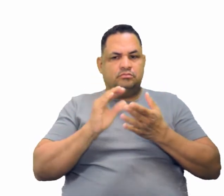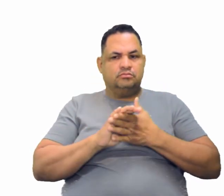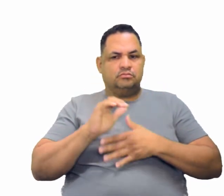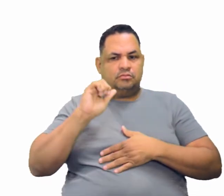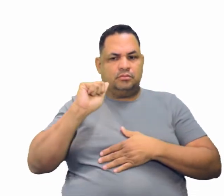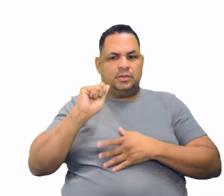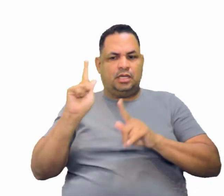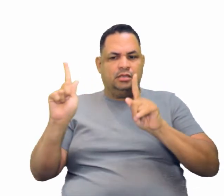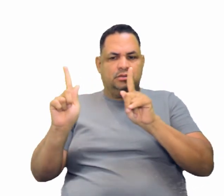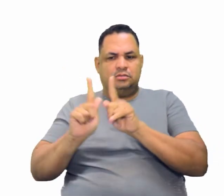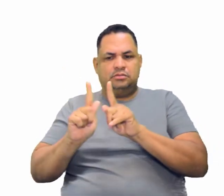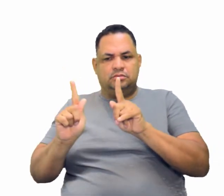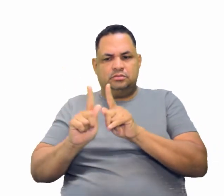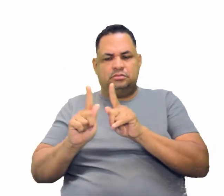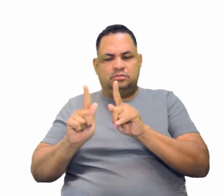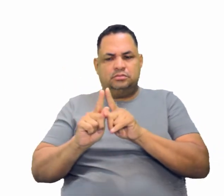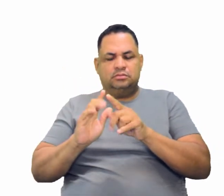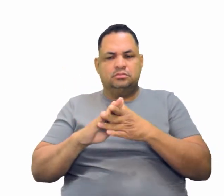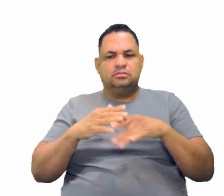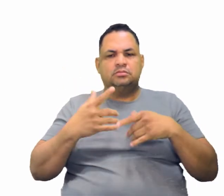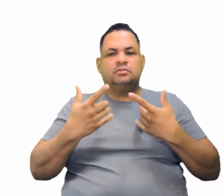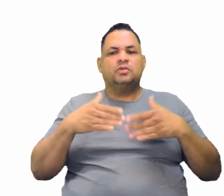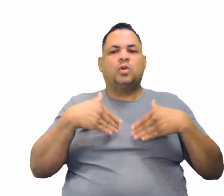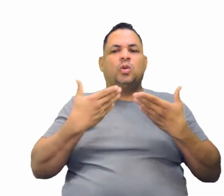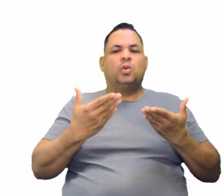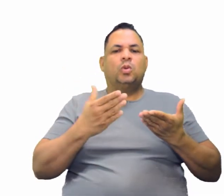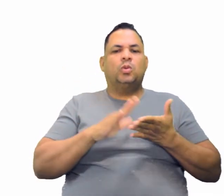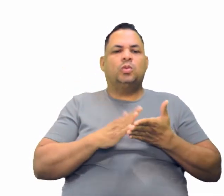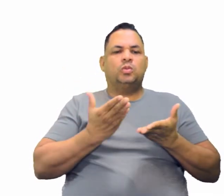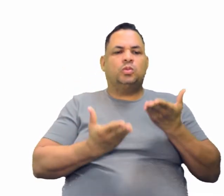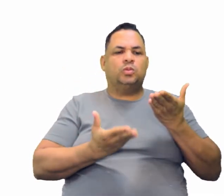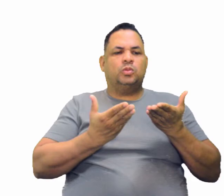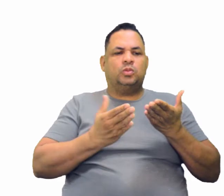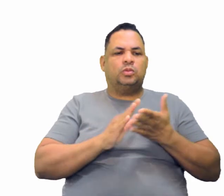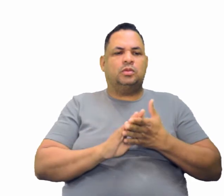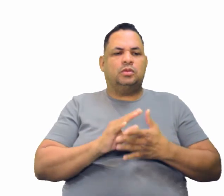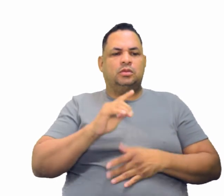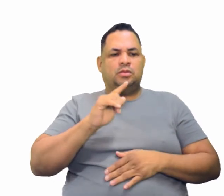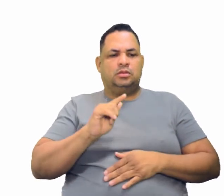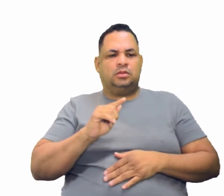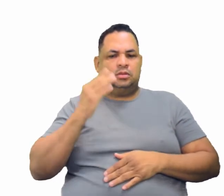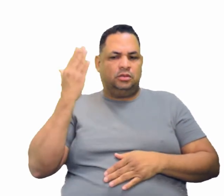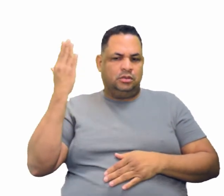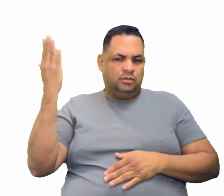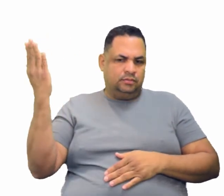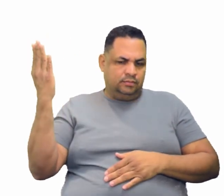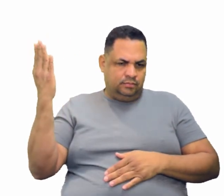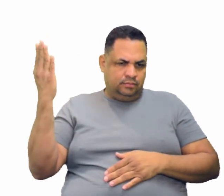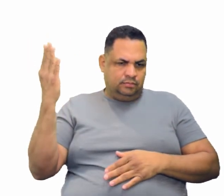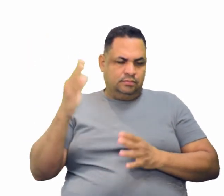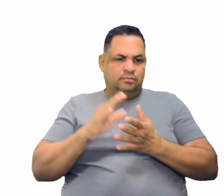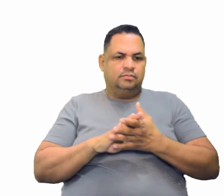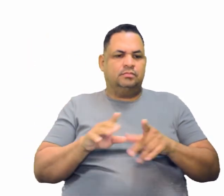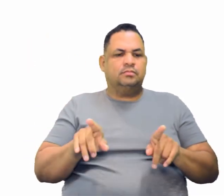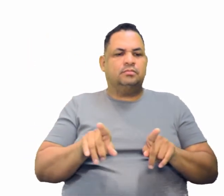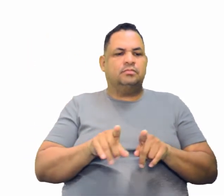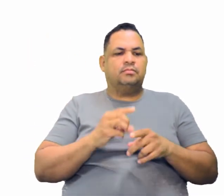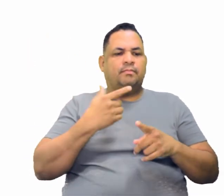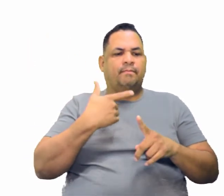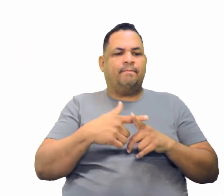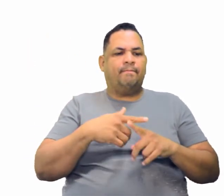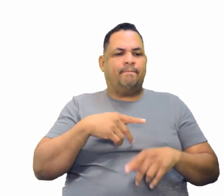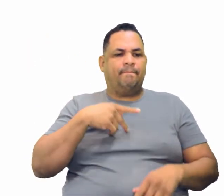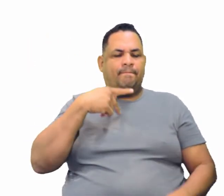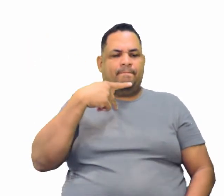da gravidade, tá certo? A medida do peso está relacionada aí a uma grandeza vetorial, tá bom? Porque é